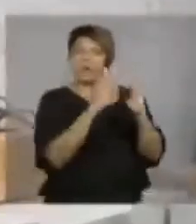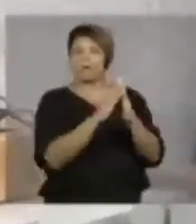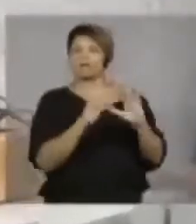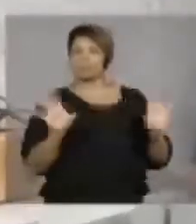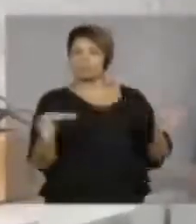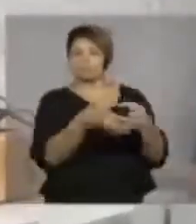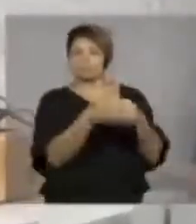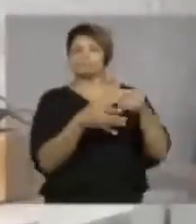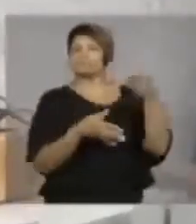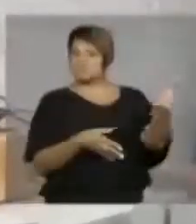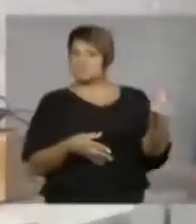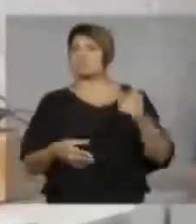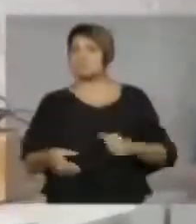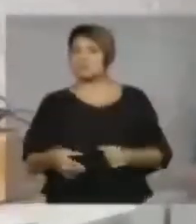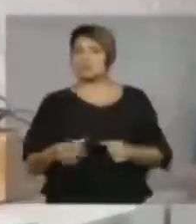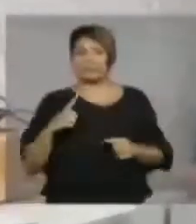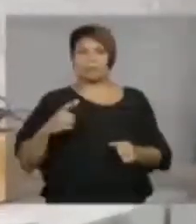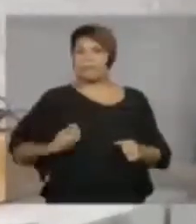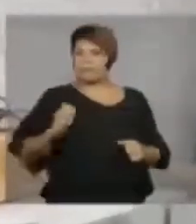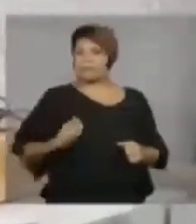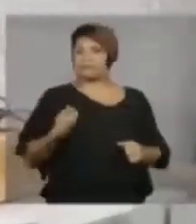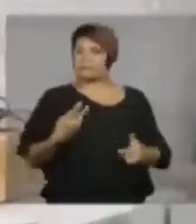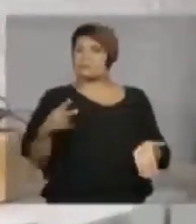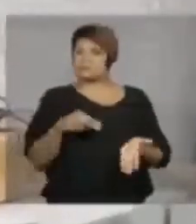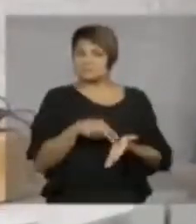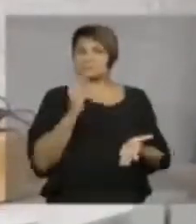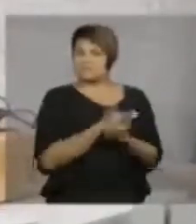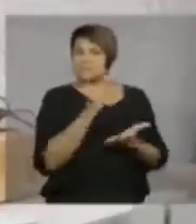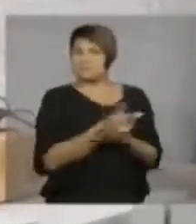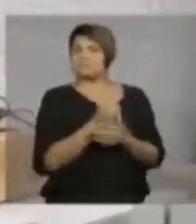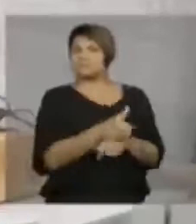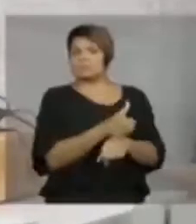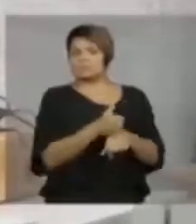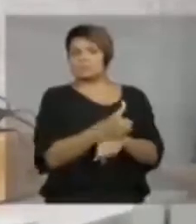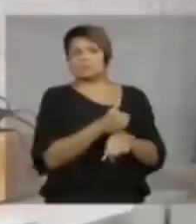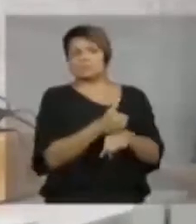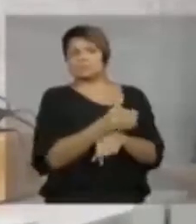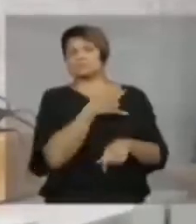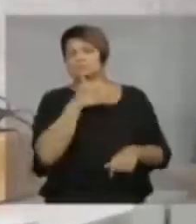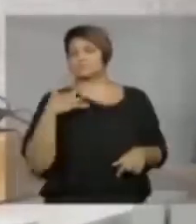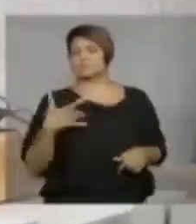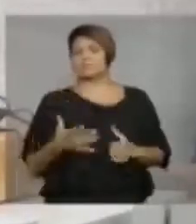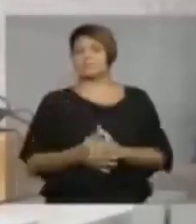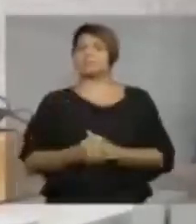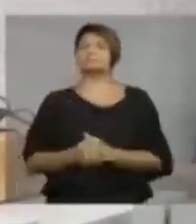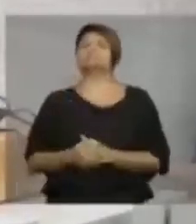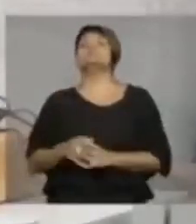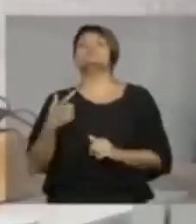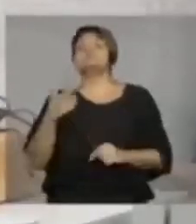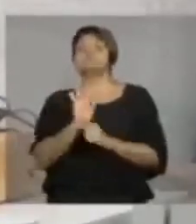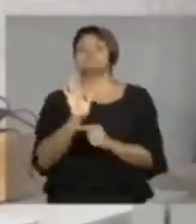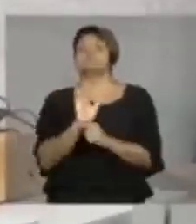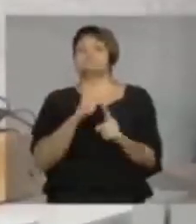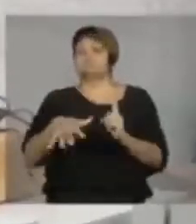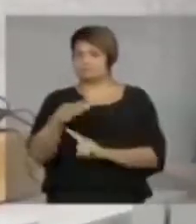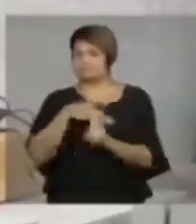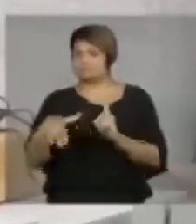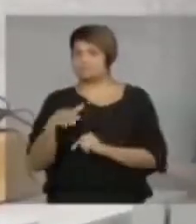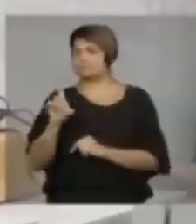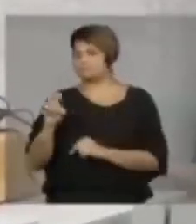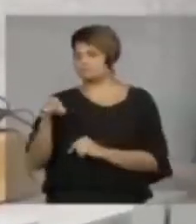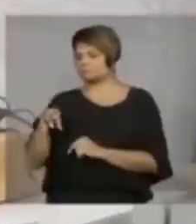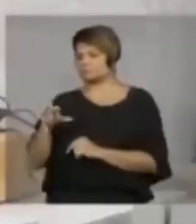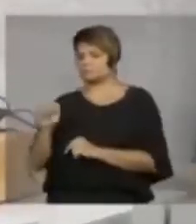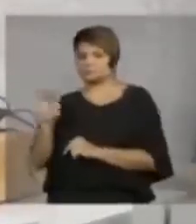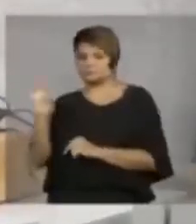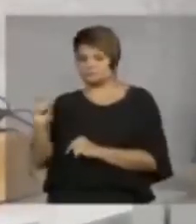república que tenha a presença constante de profissionais de saúde. Na assistência social, o vereador Donato já mencionou um problema